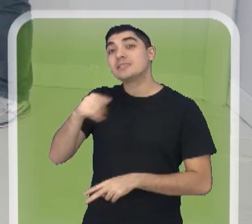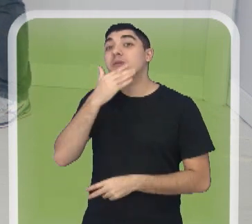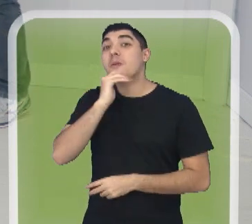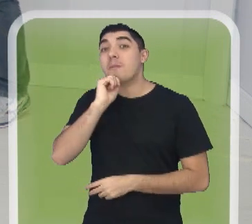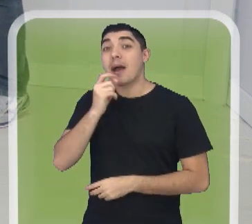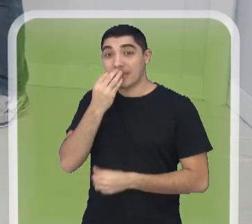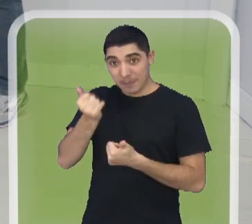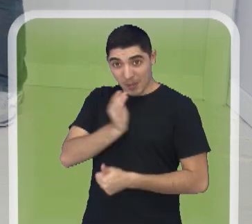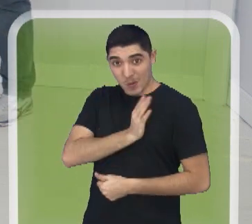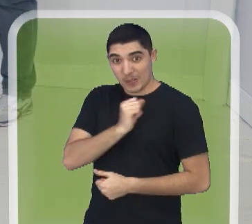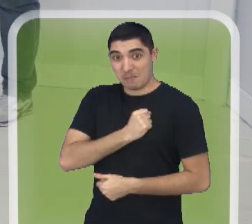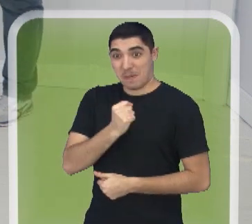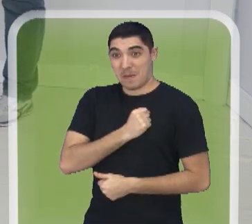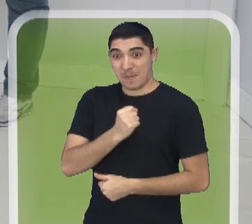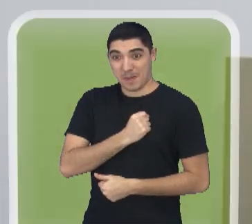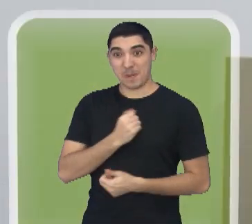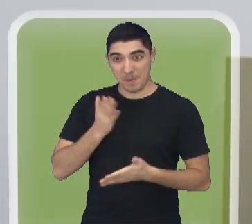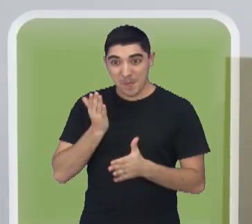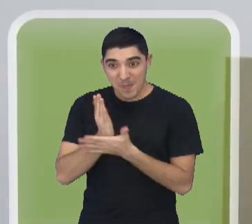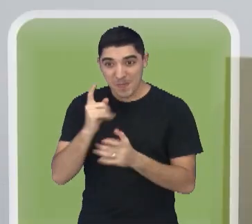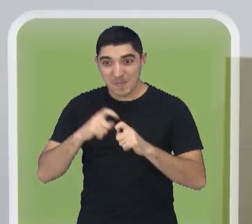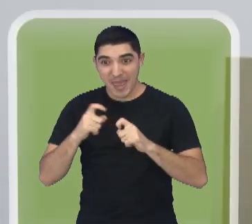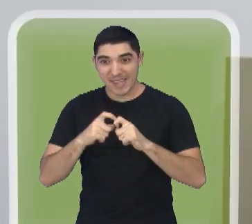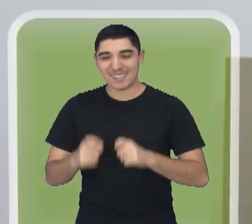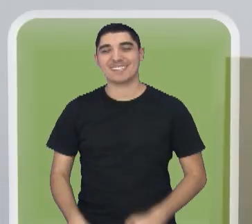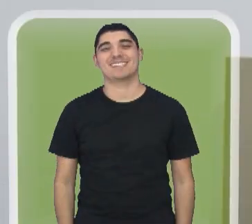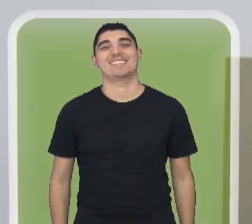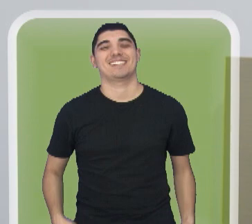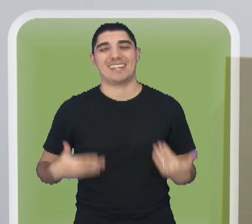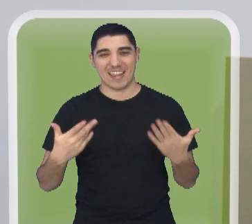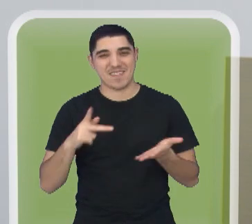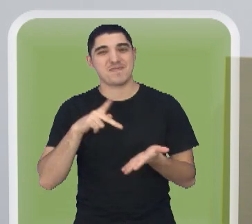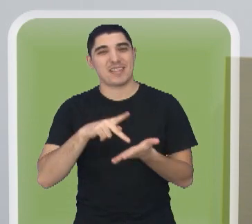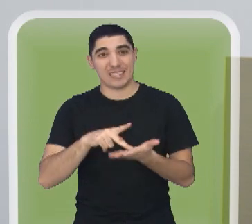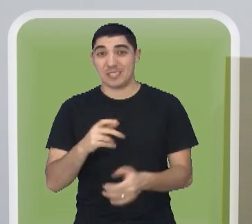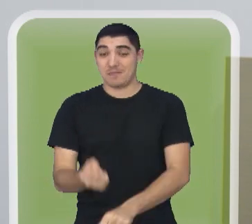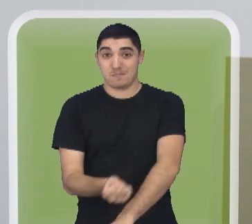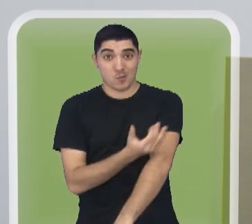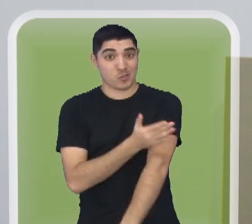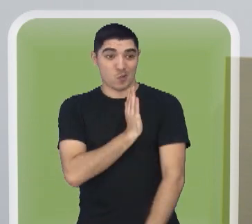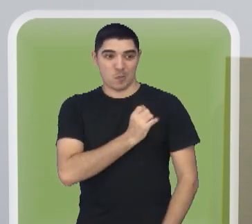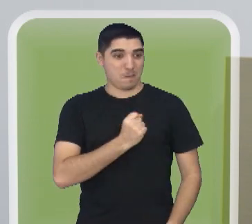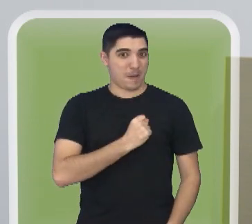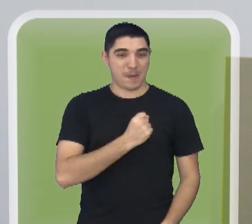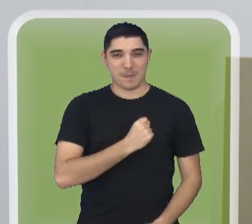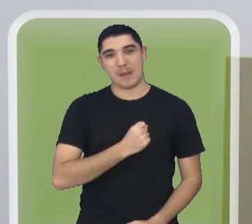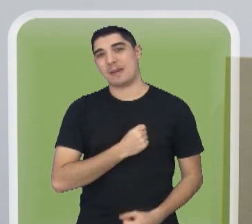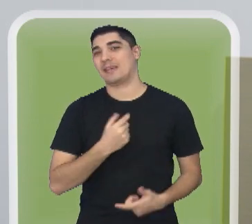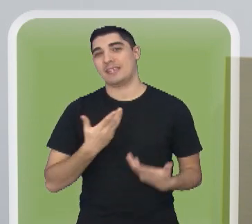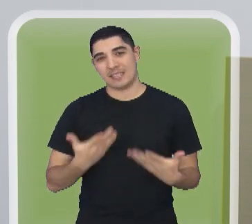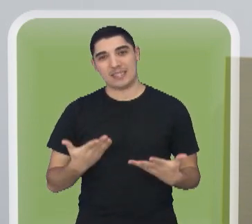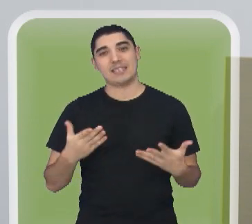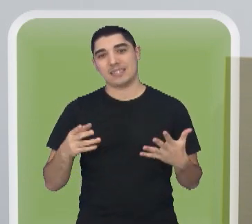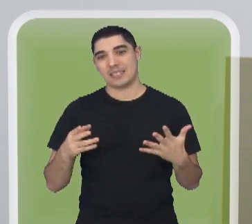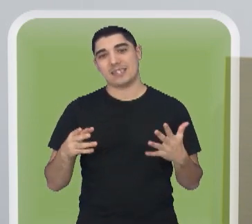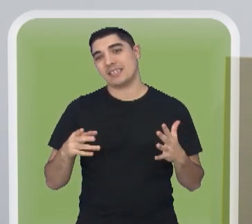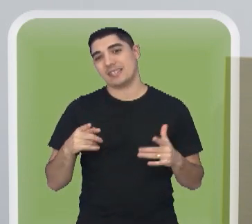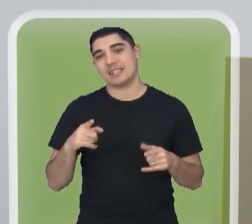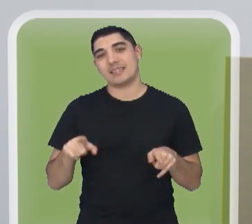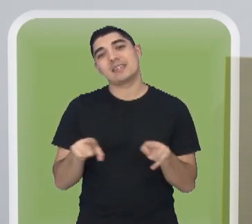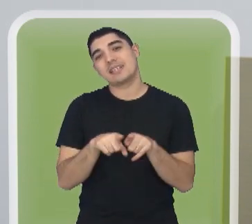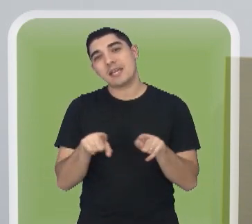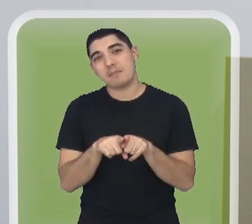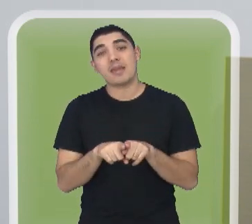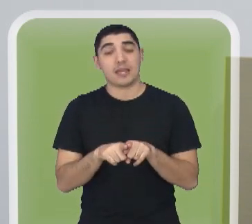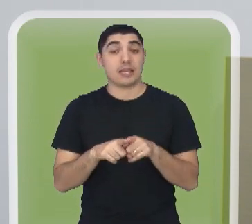cardiologista aprovou? É verdade, realmente são muitas emoções, né, ali dentro do jogo, ainda mais o que estava